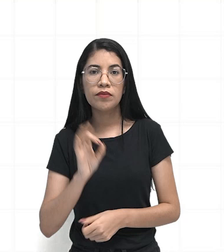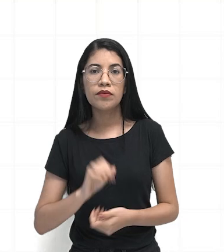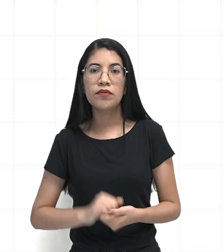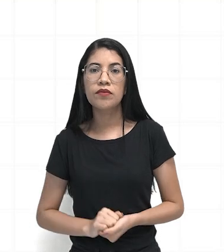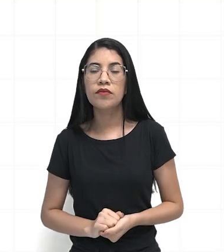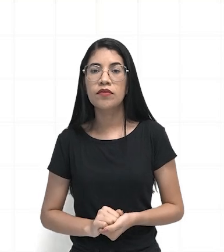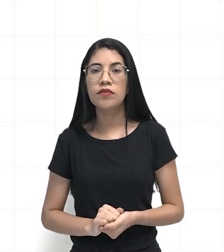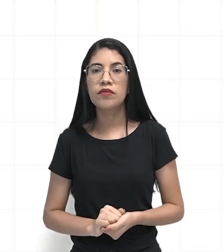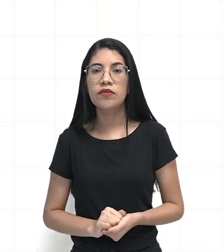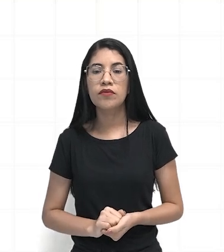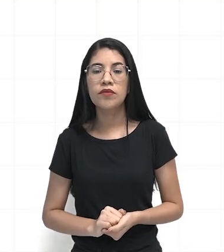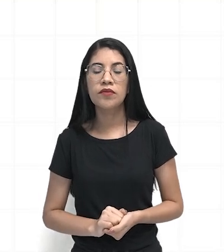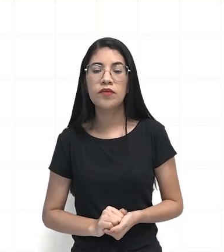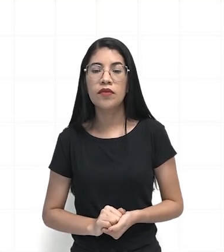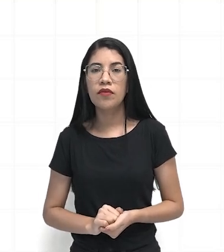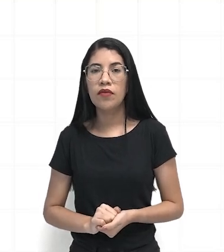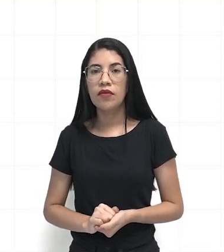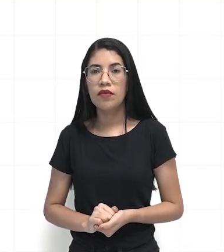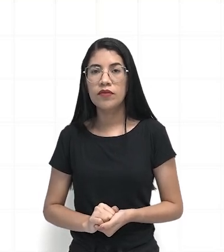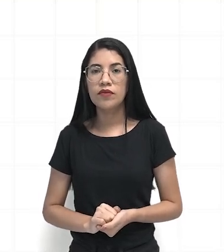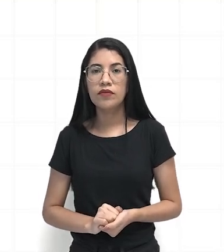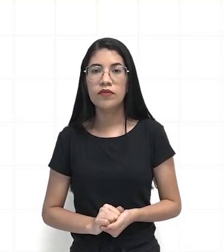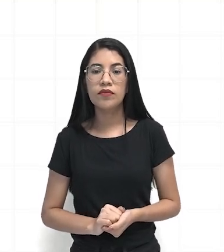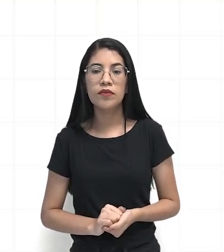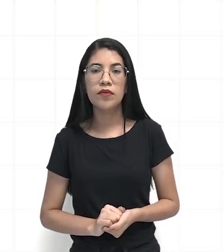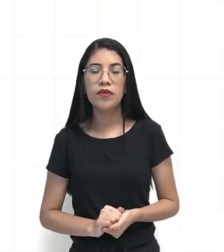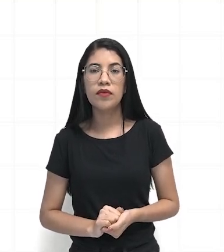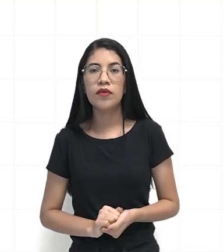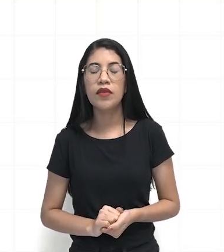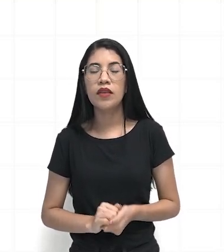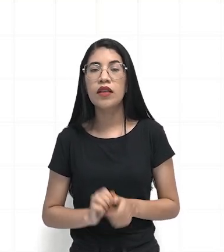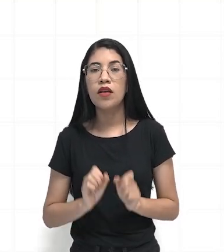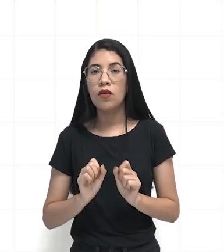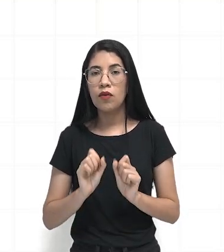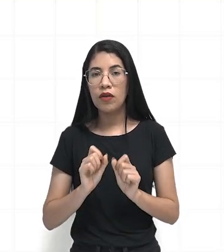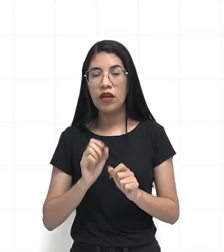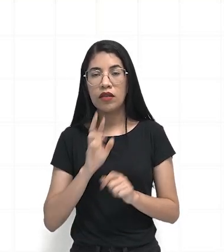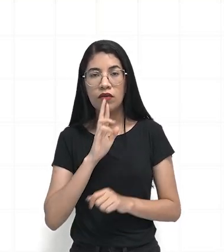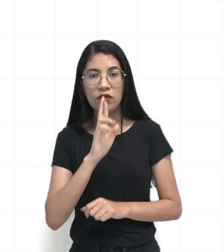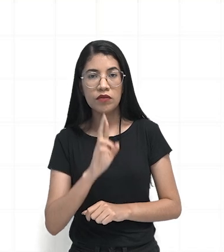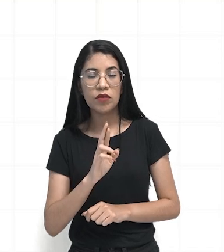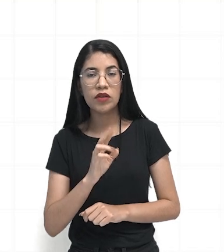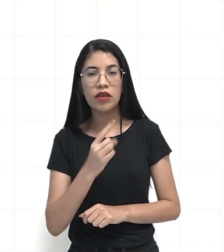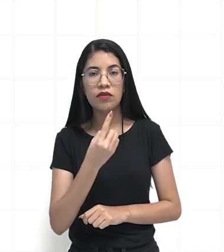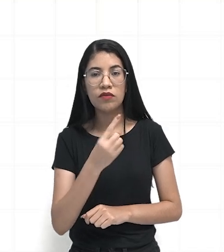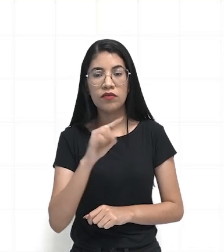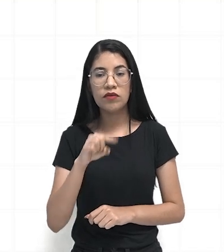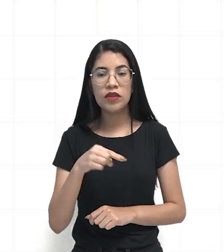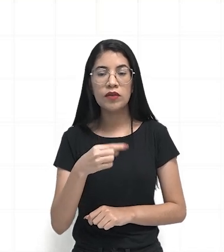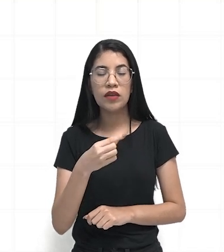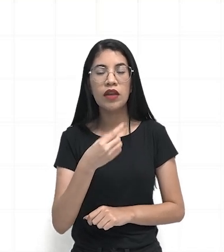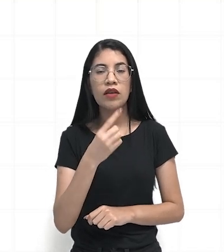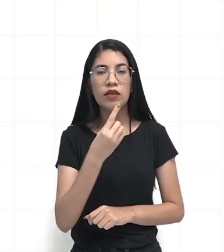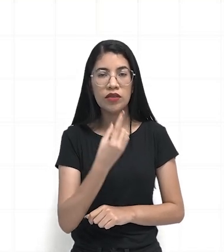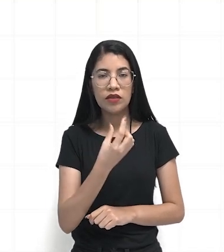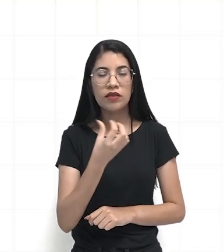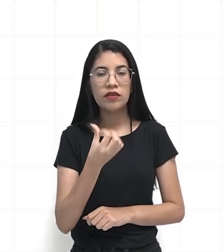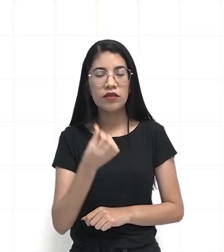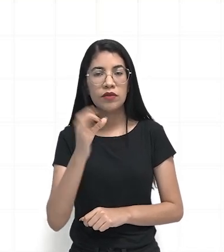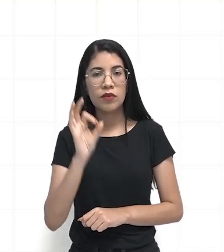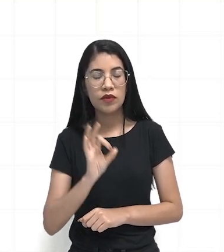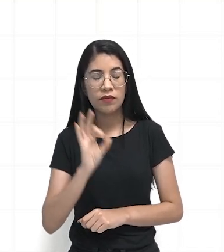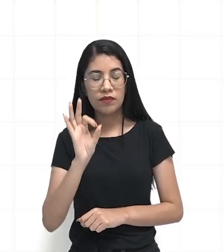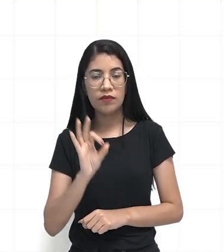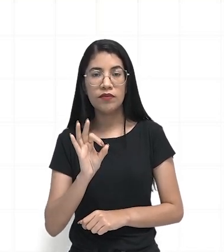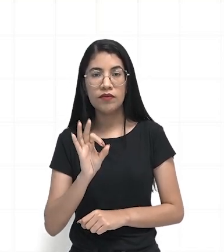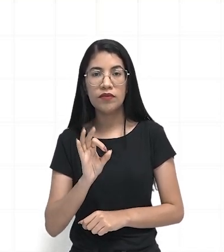ó, 1, 2 casas. Se eu colocar como número inteiro, fica 16%. Se eu for arredondar, então